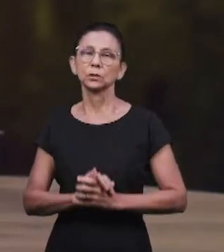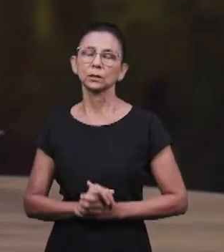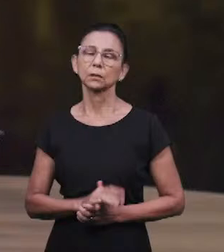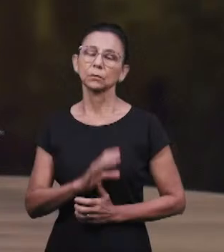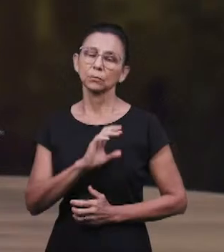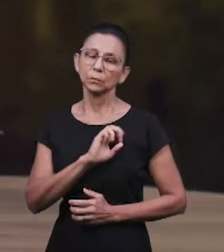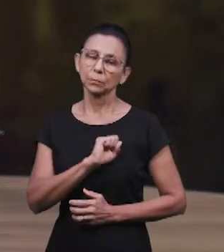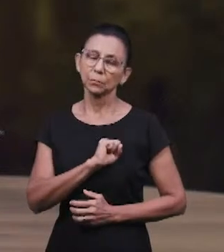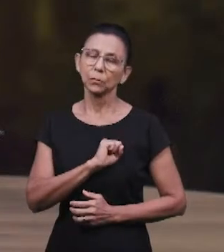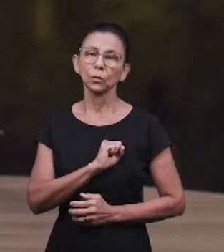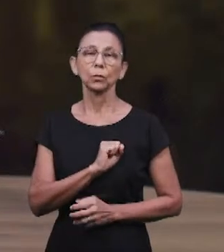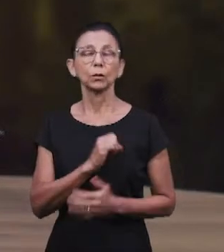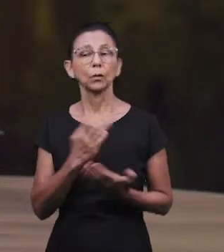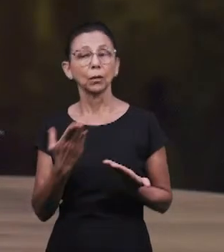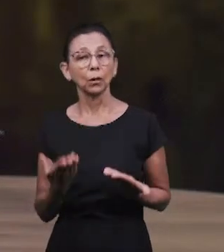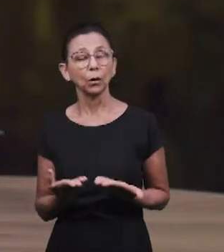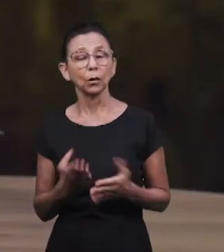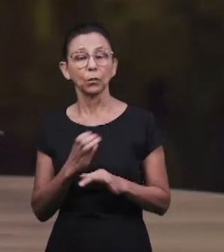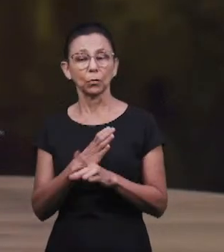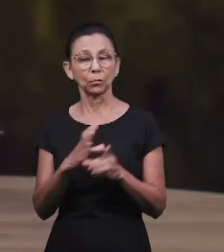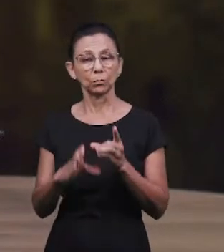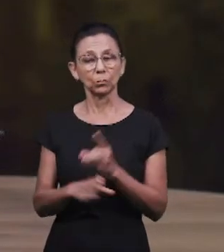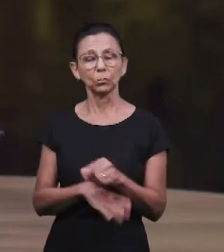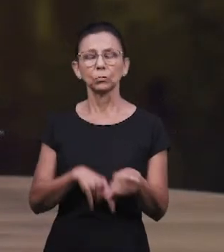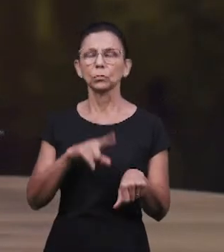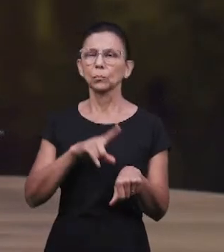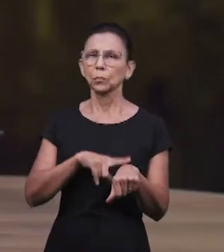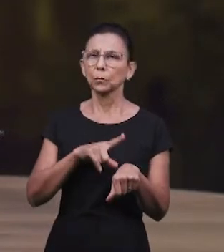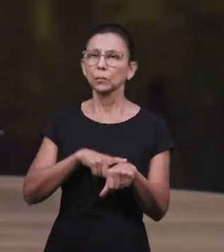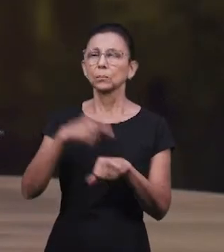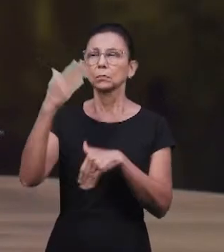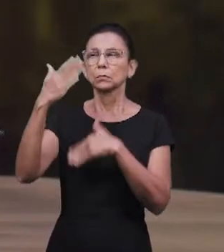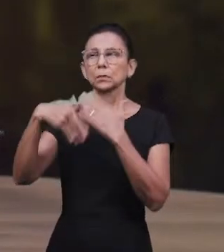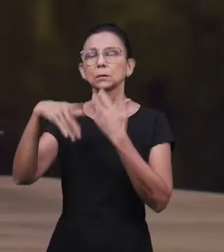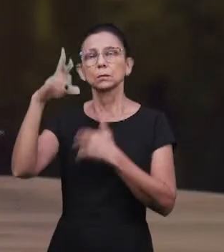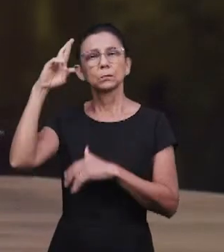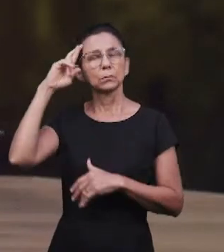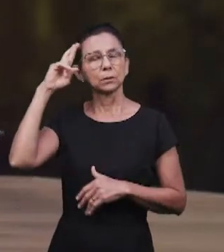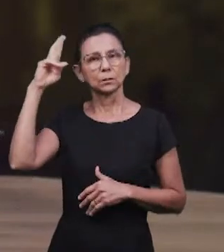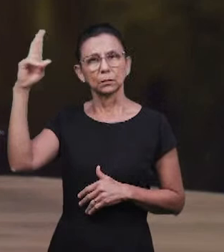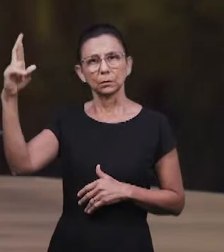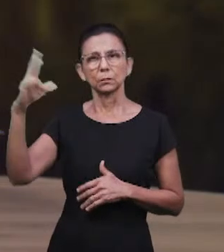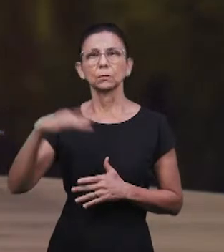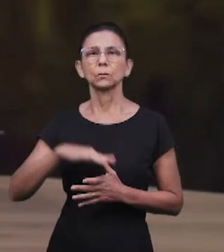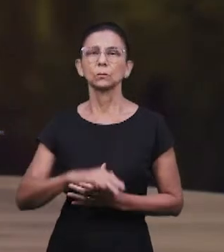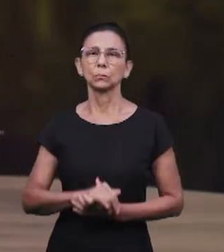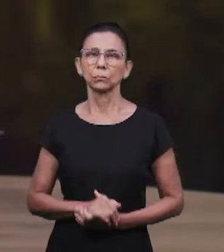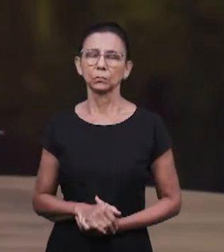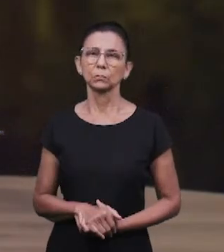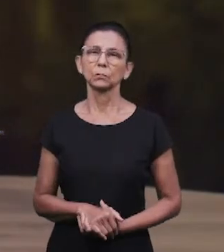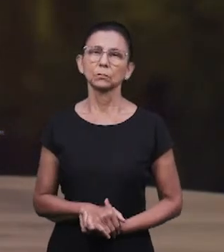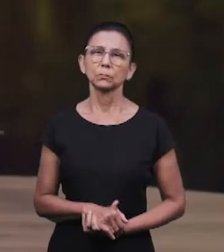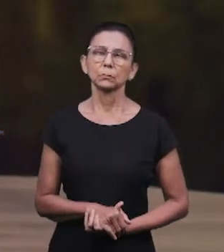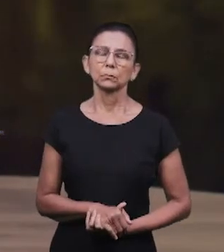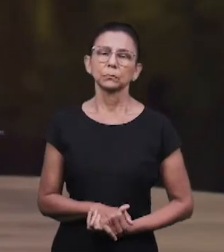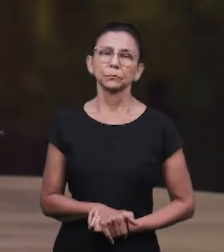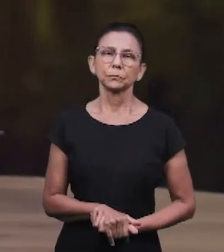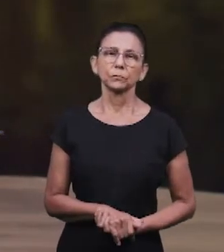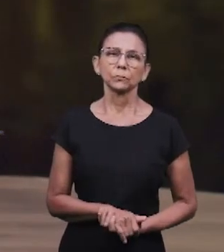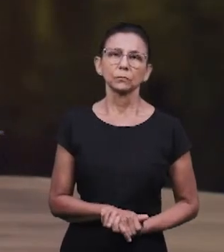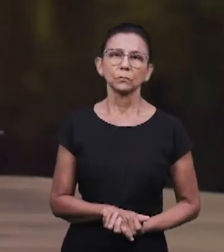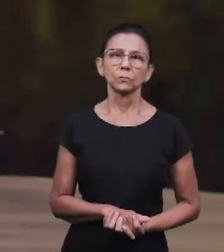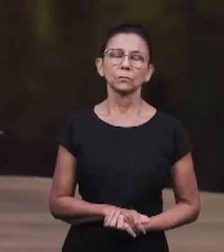de amor, de que aquele momento é o momento de estar na presença do Senhor, mesmo que a gente não